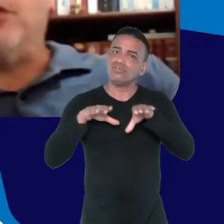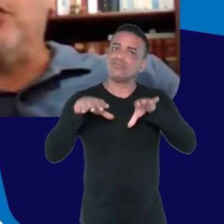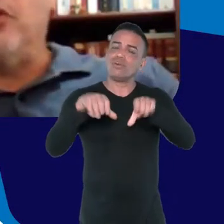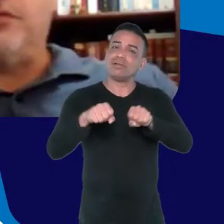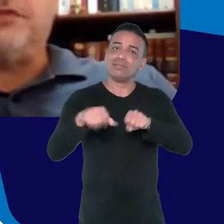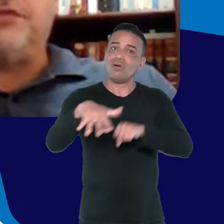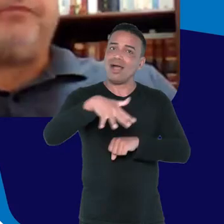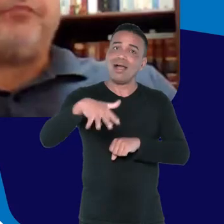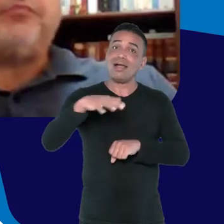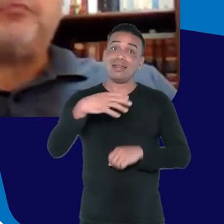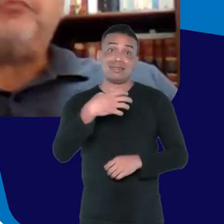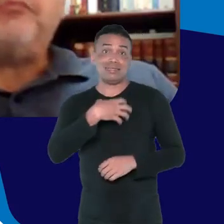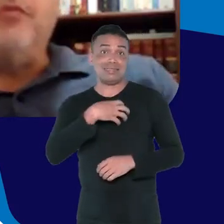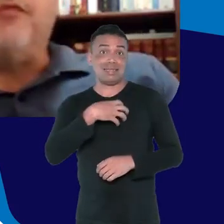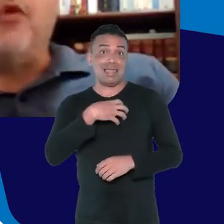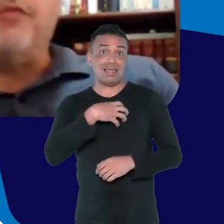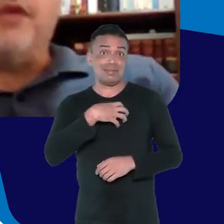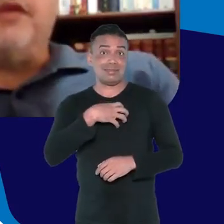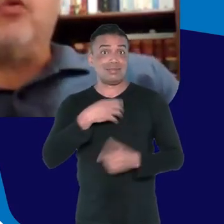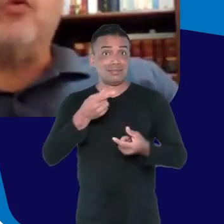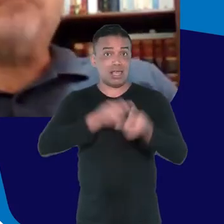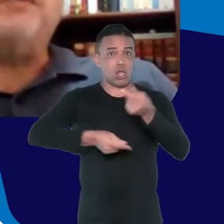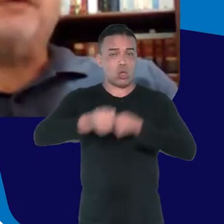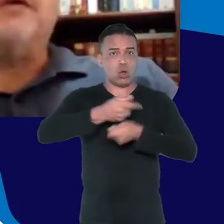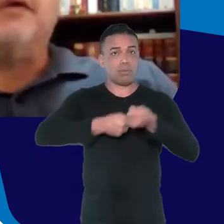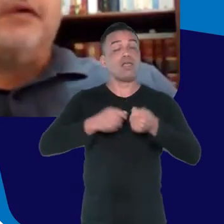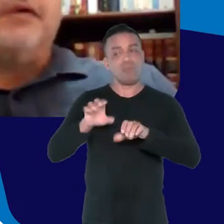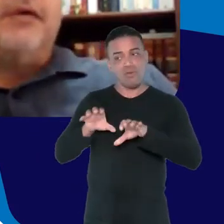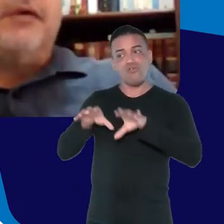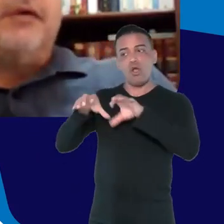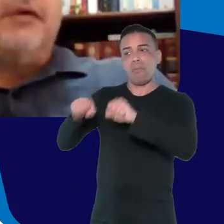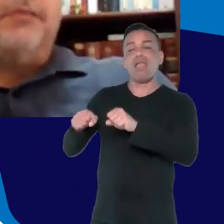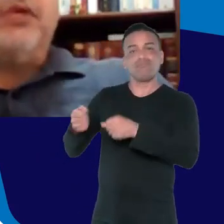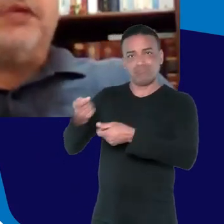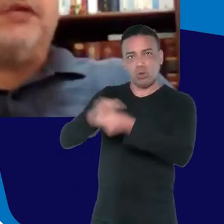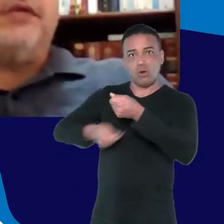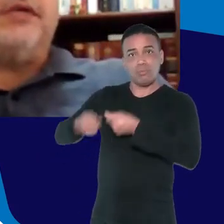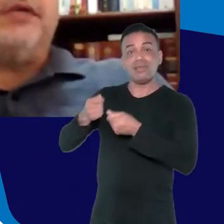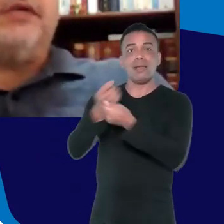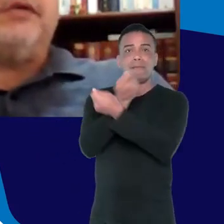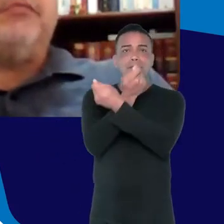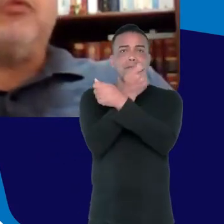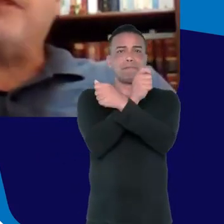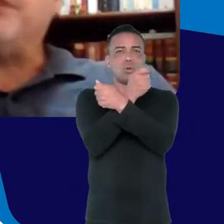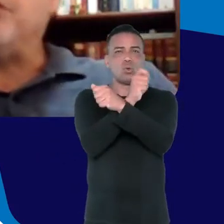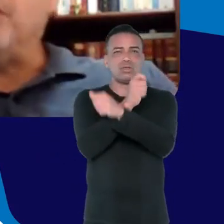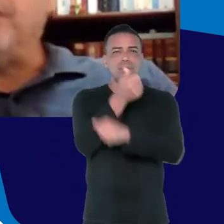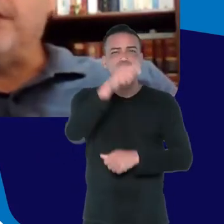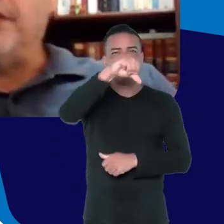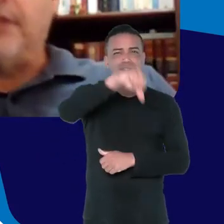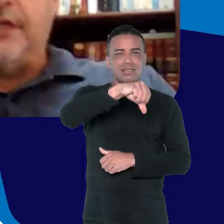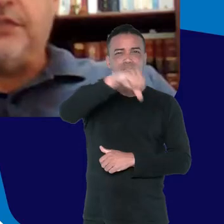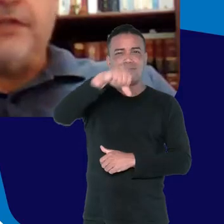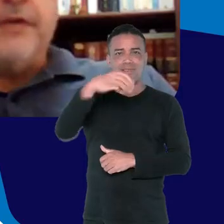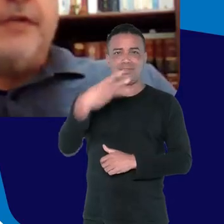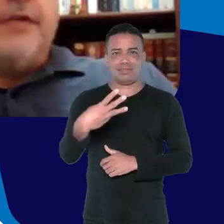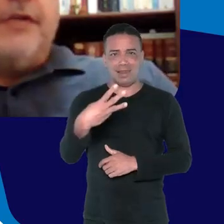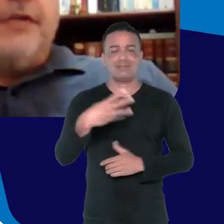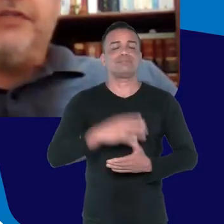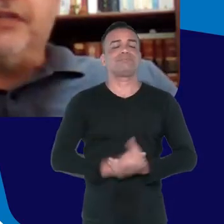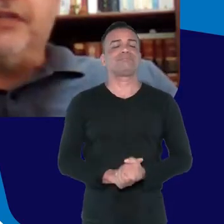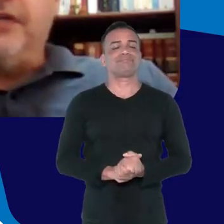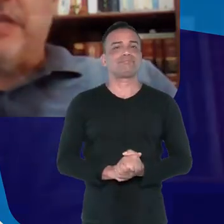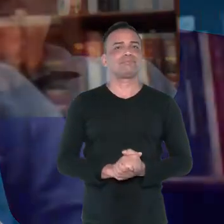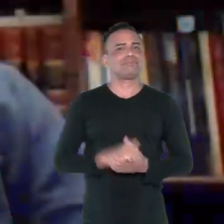rente à cabeça de tom grisalho. Possui barba de mesmo tom. Ele traja camisa polo de mangas compridas de tom